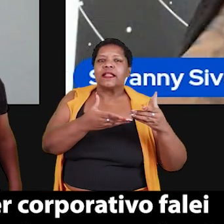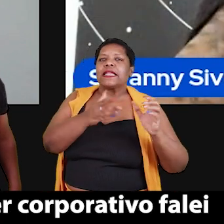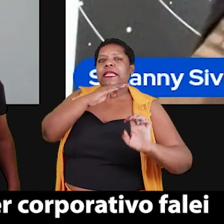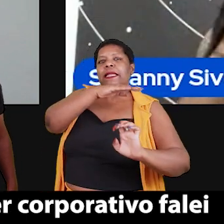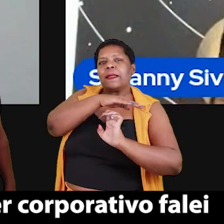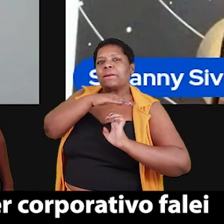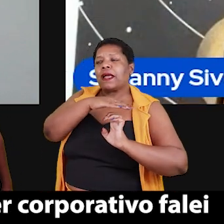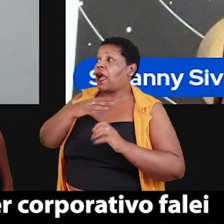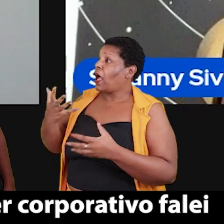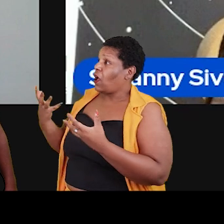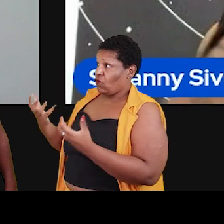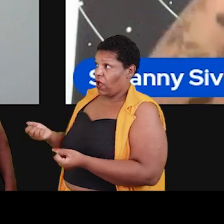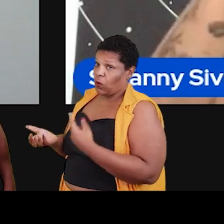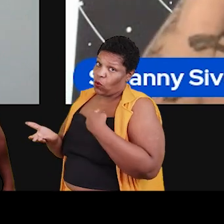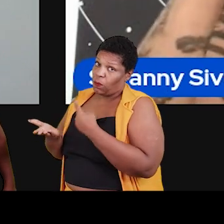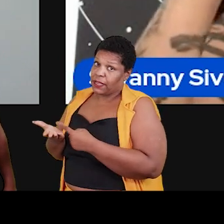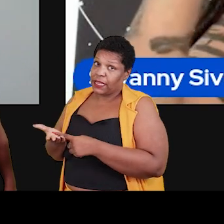corporativo. Falei, Dri, vamos fazer o seguinte: